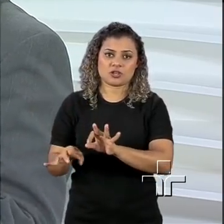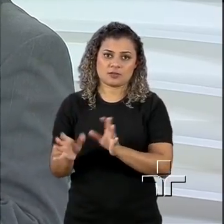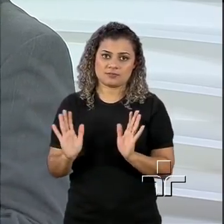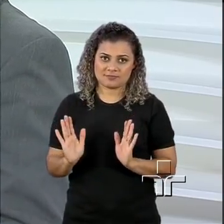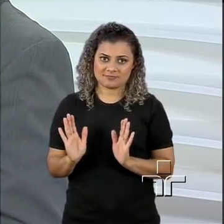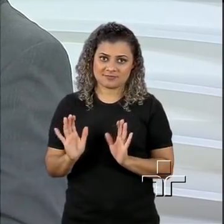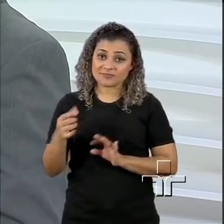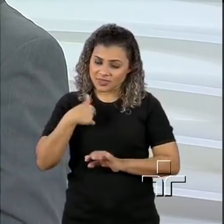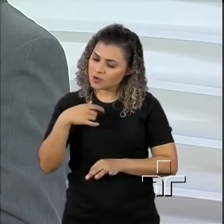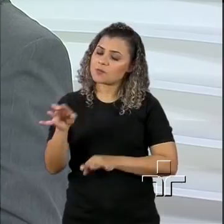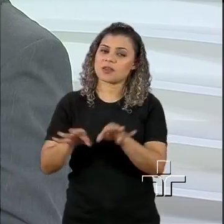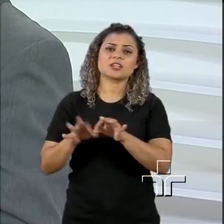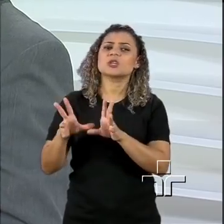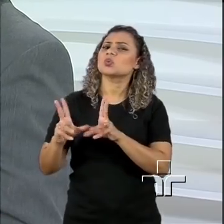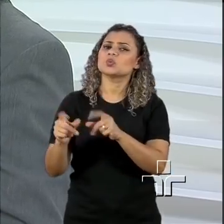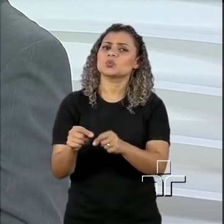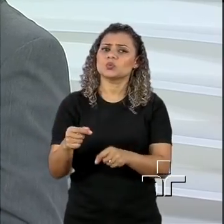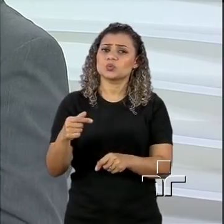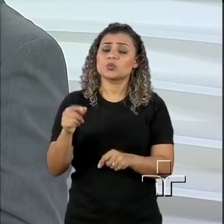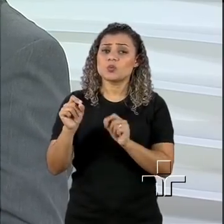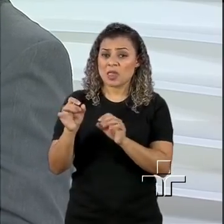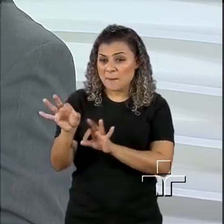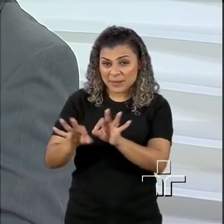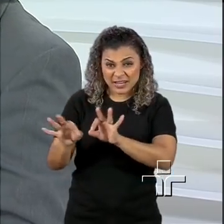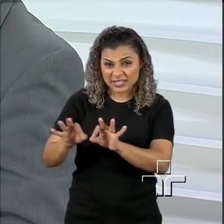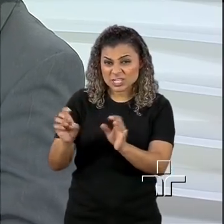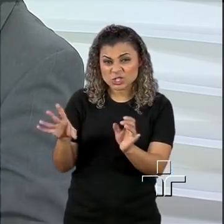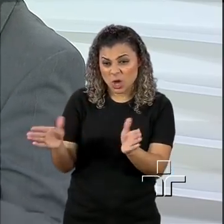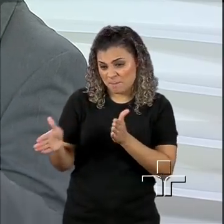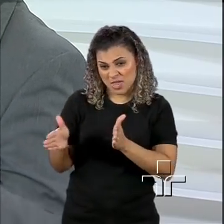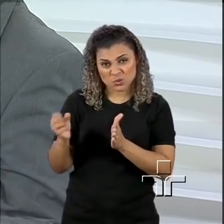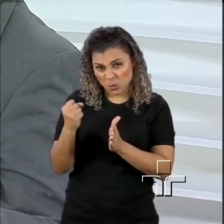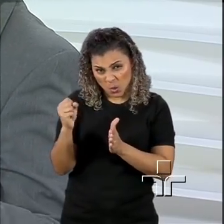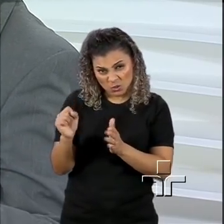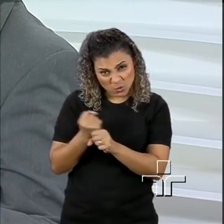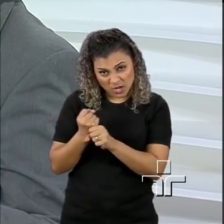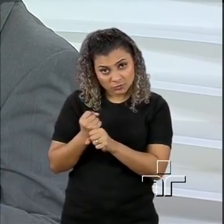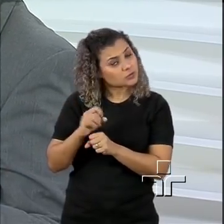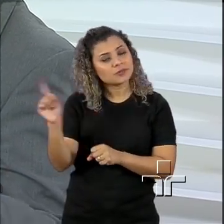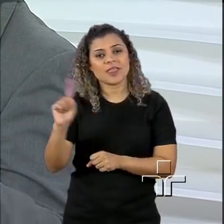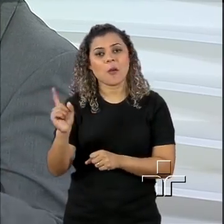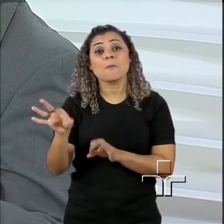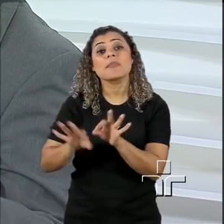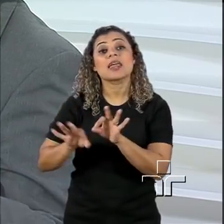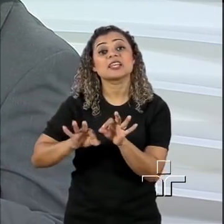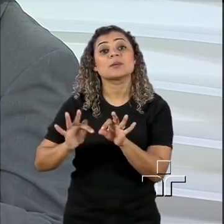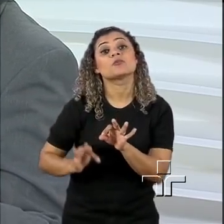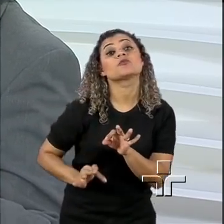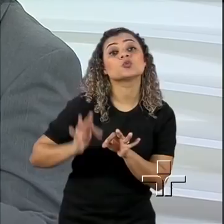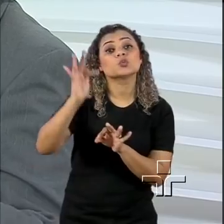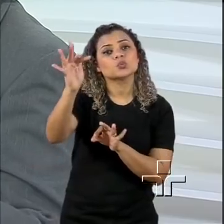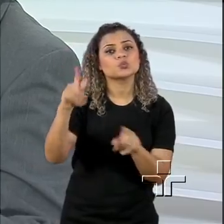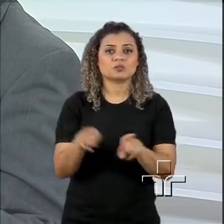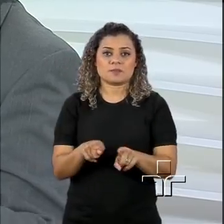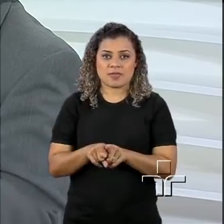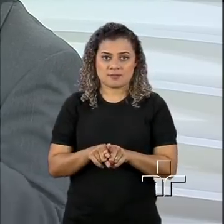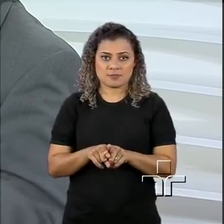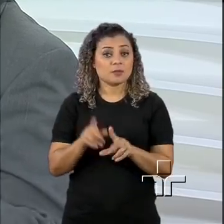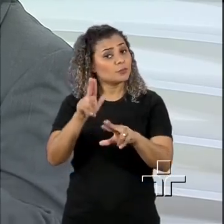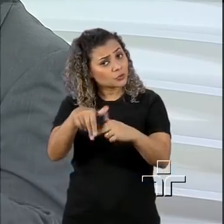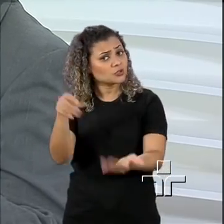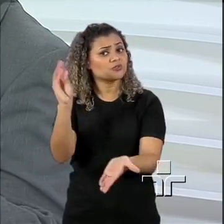disso. Aliás, um gestor que se preza não planeja simplesmente para o seu período de 4 anos, ele planeja muito além disso. Aliás, é o que está